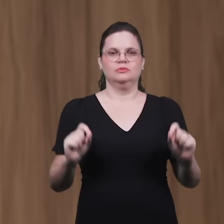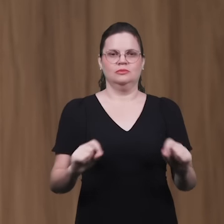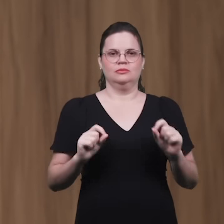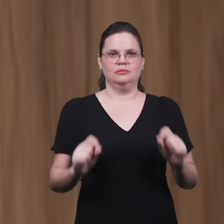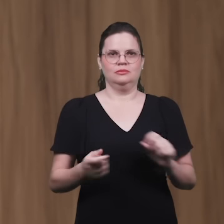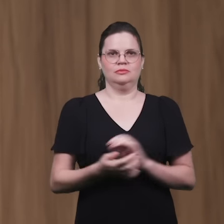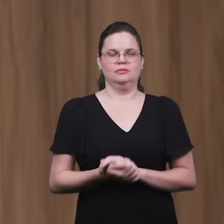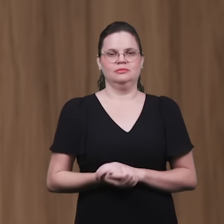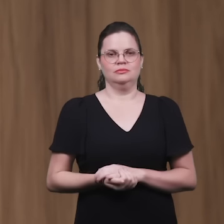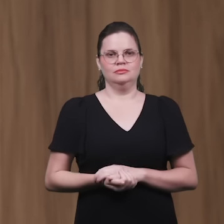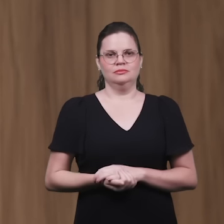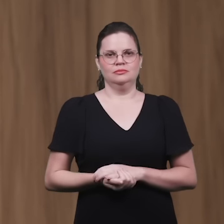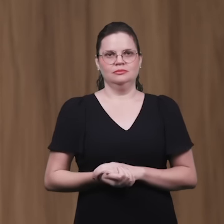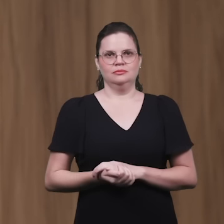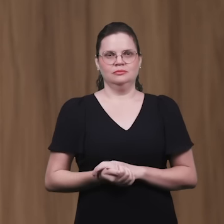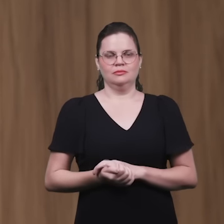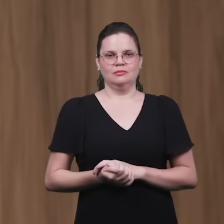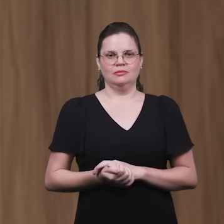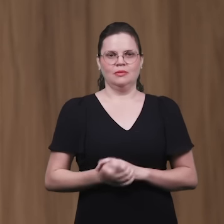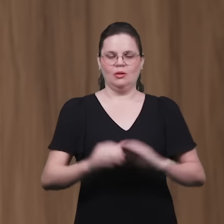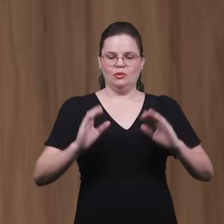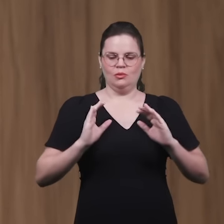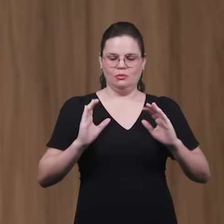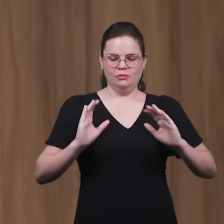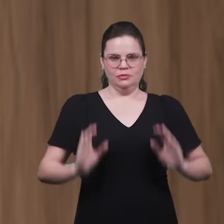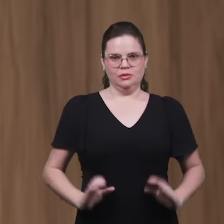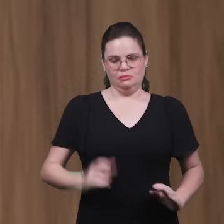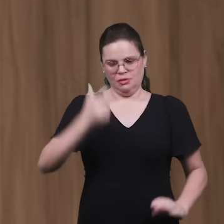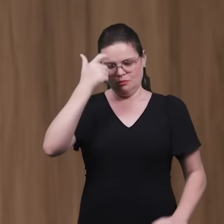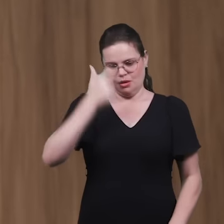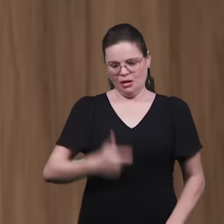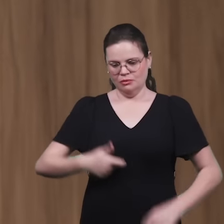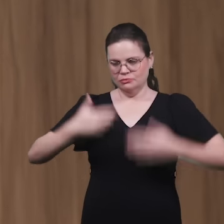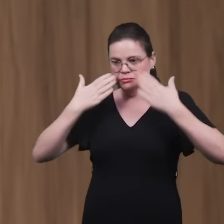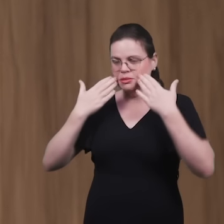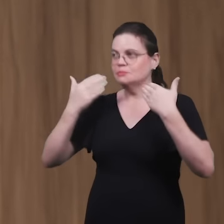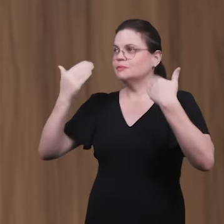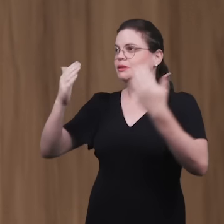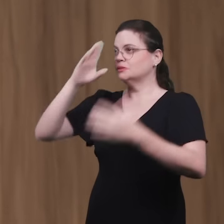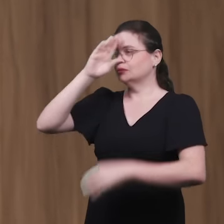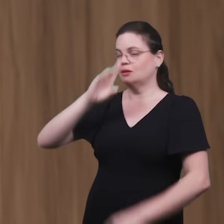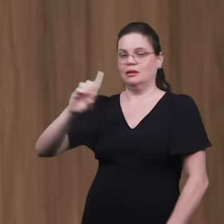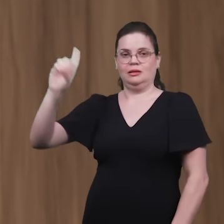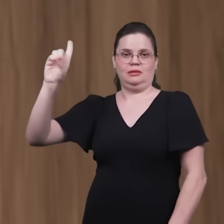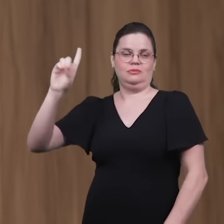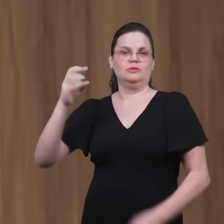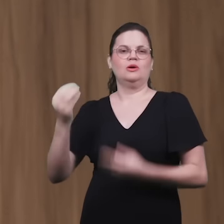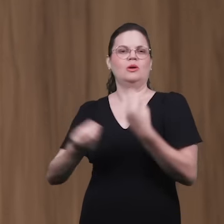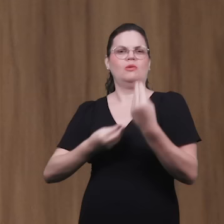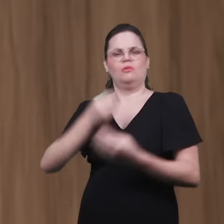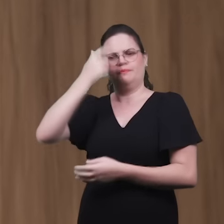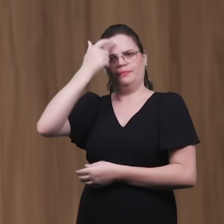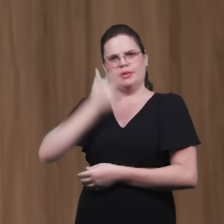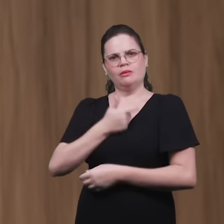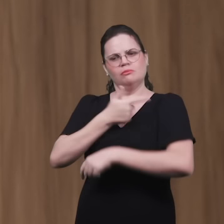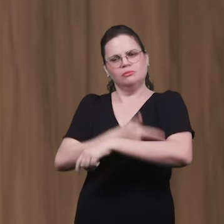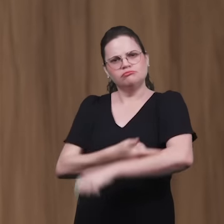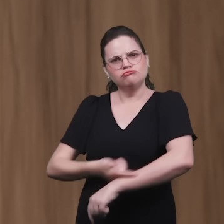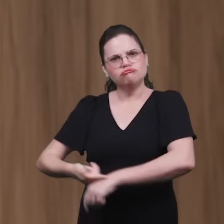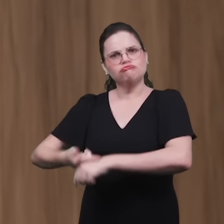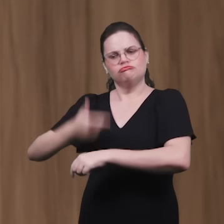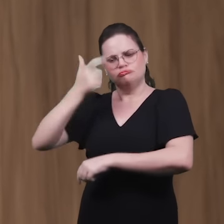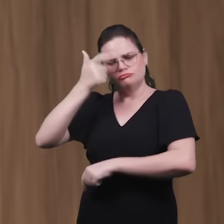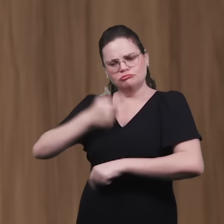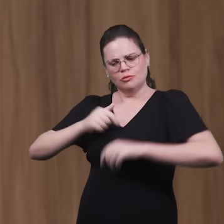a nosso comportamento diante de Deus. Como é que nós nos comportamos, como é a nossa disciplina, como nós nos